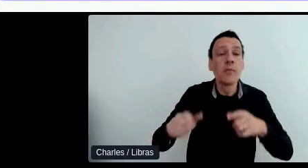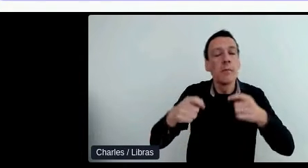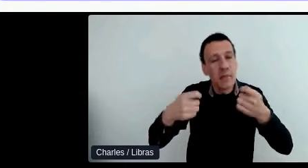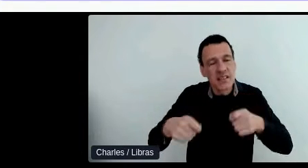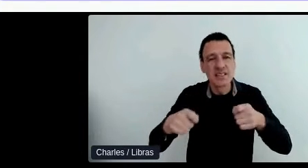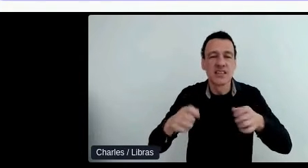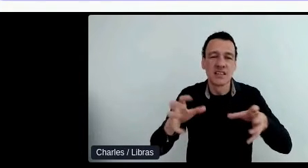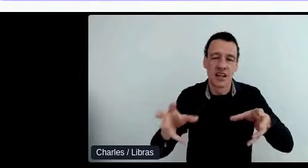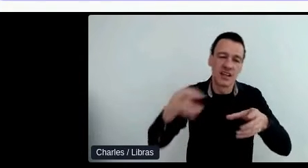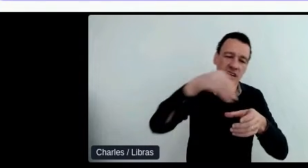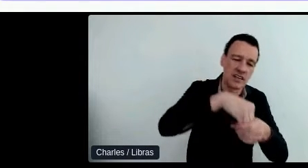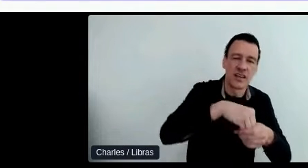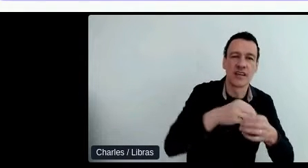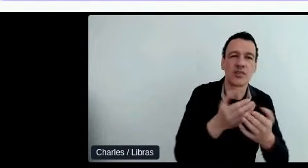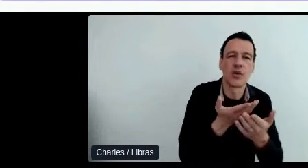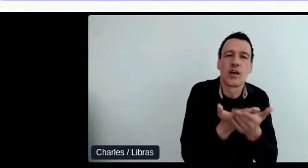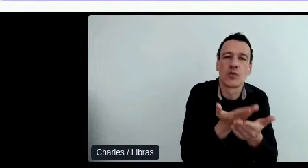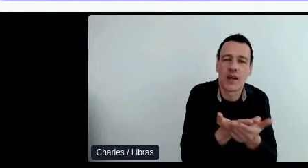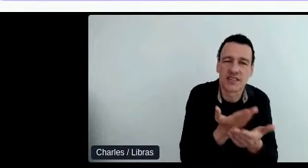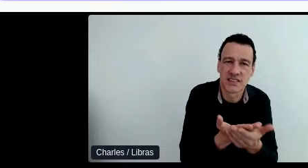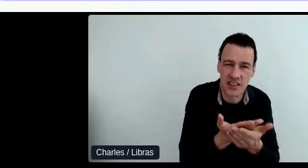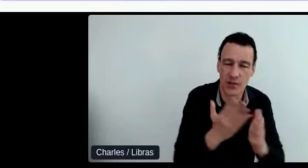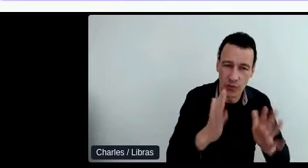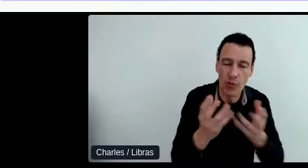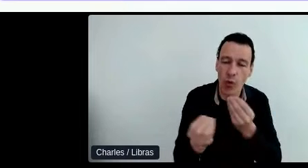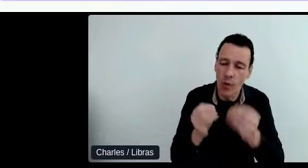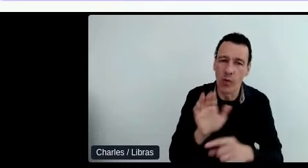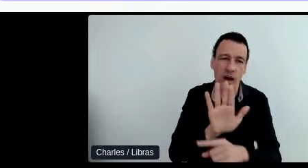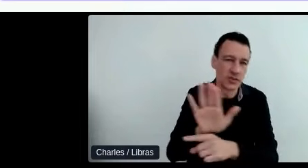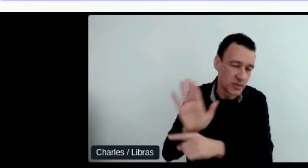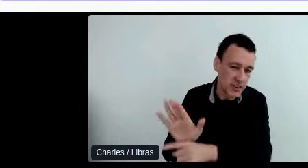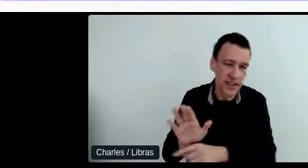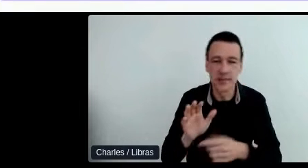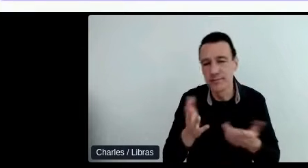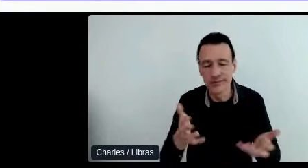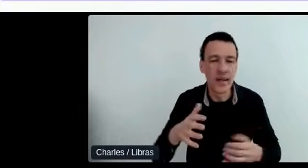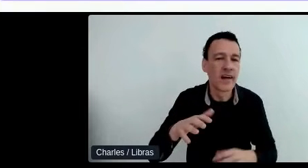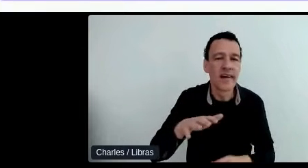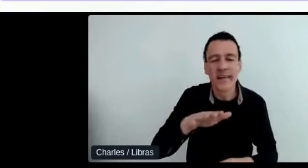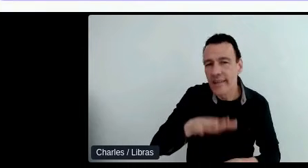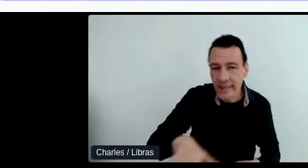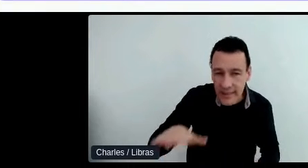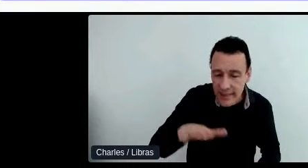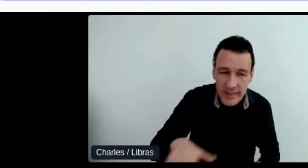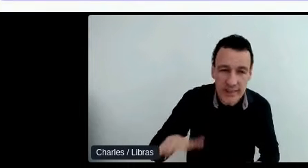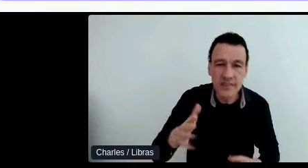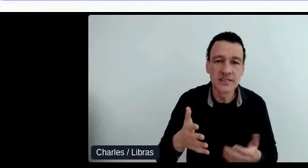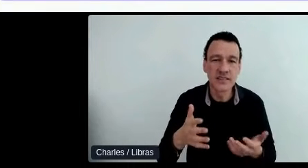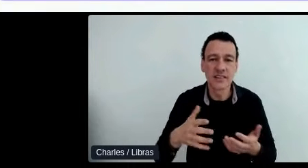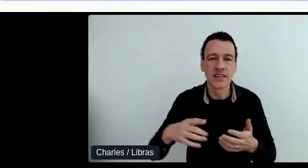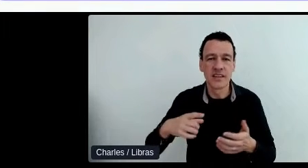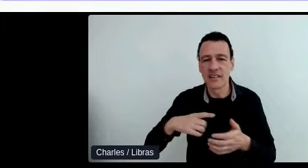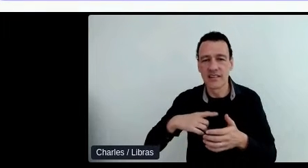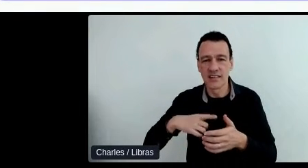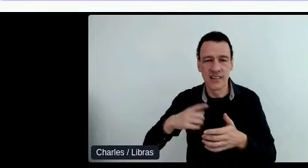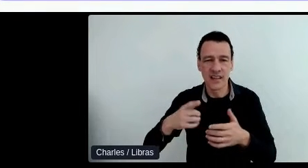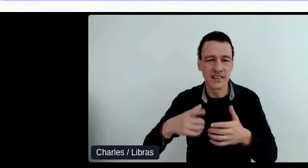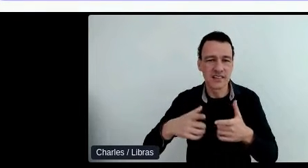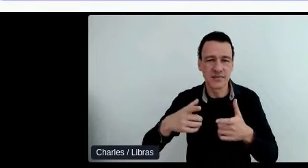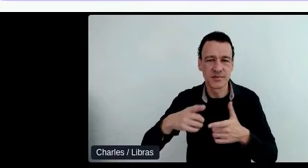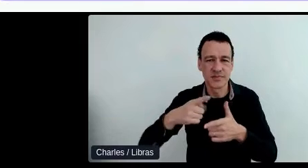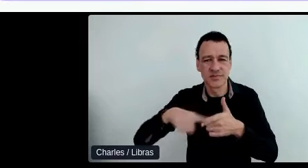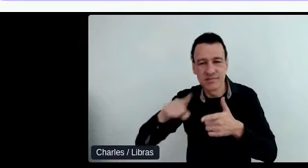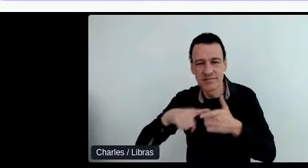diversas situações possíveis, seja crianças que vivem confederadas, e principalmente